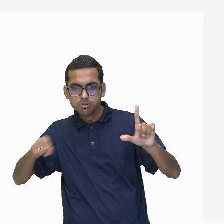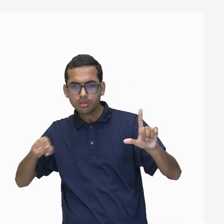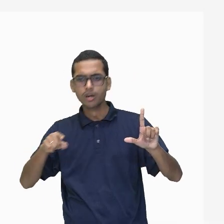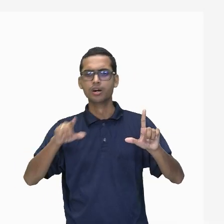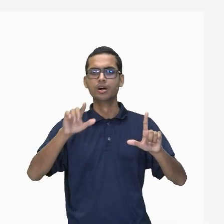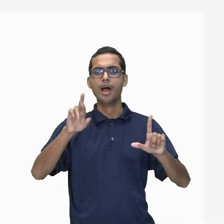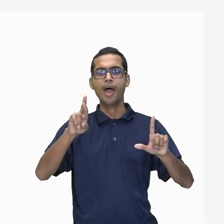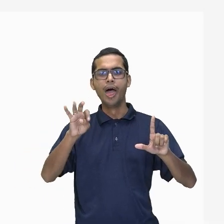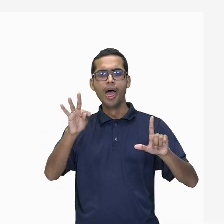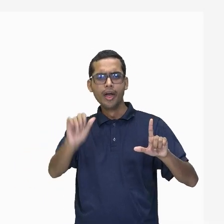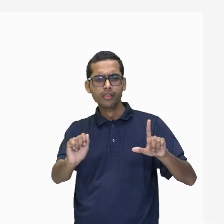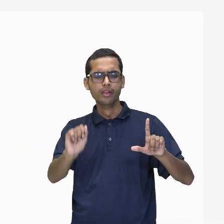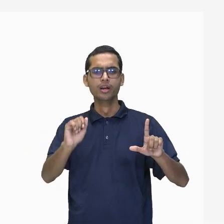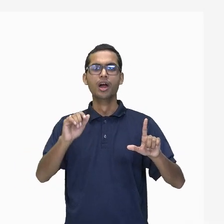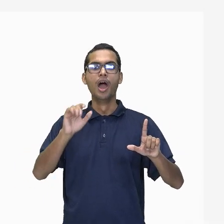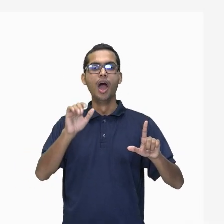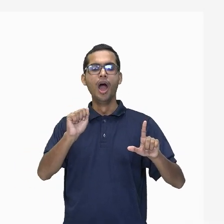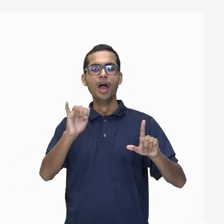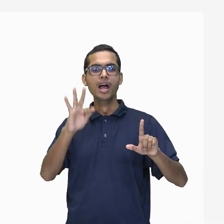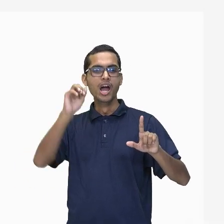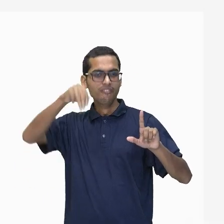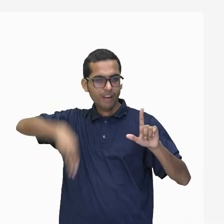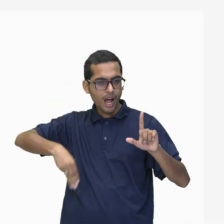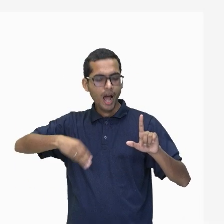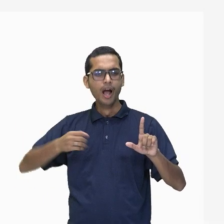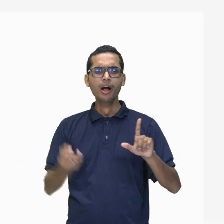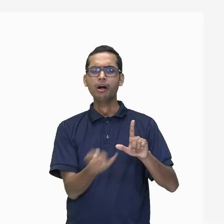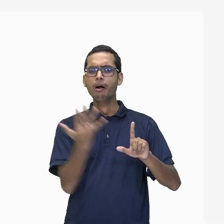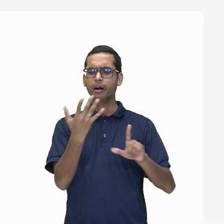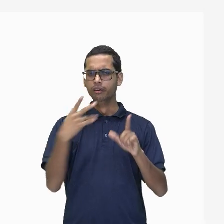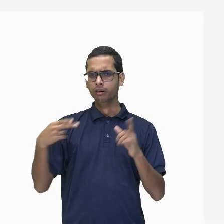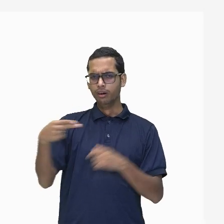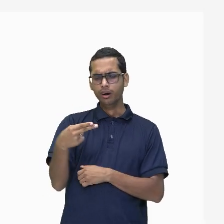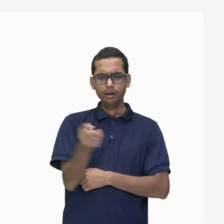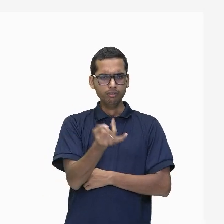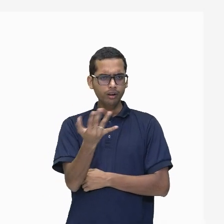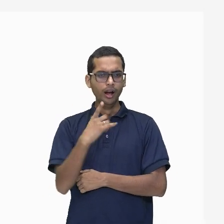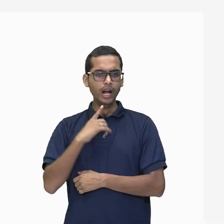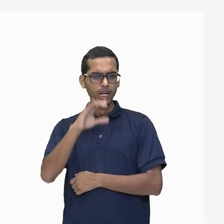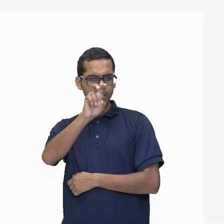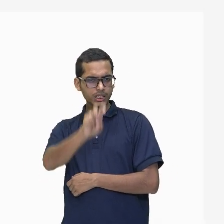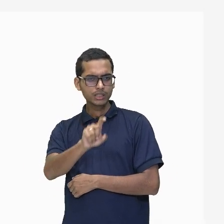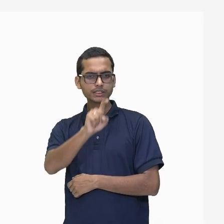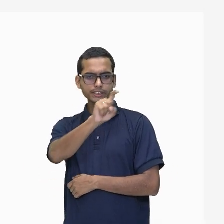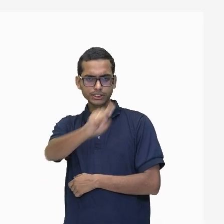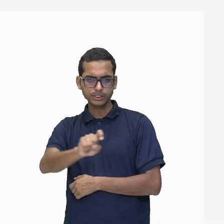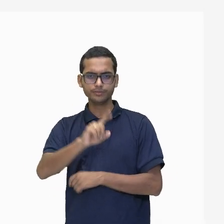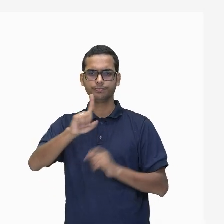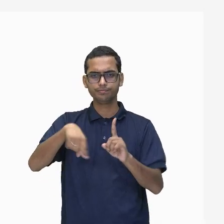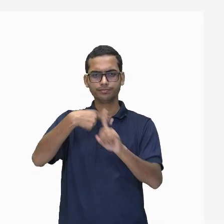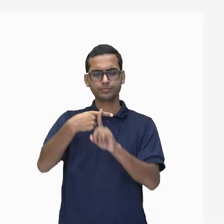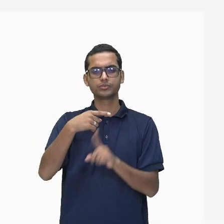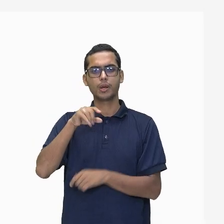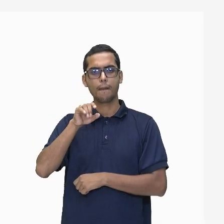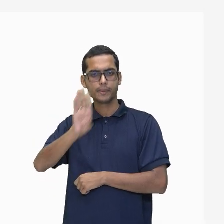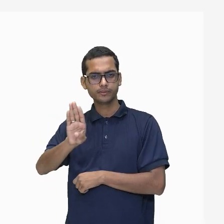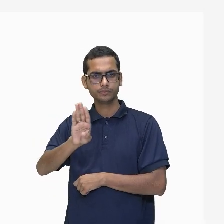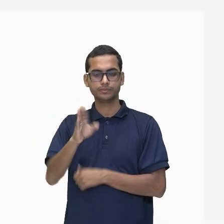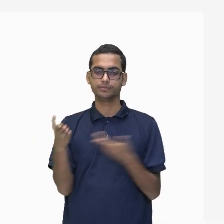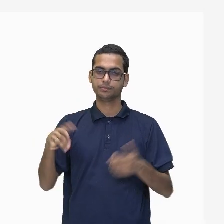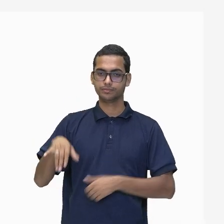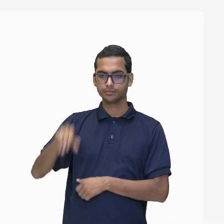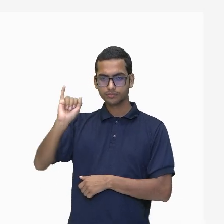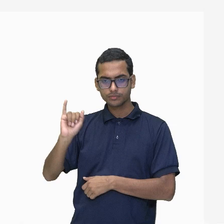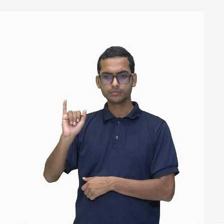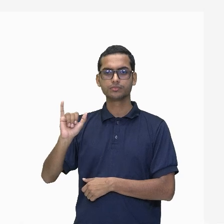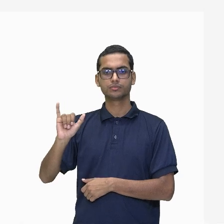forma algébrica é igual a quanto? É igual a x mais b. Então, y é igual a